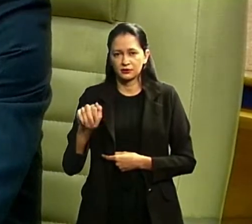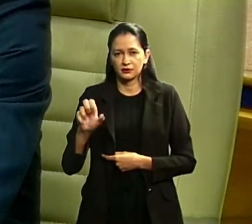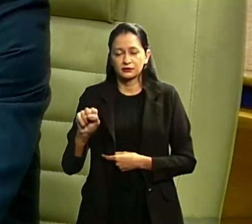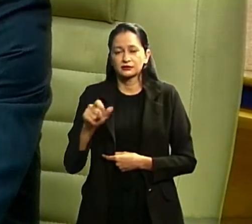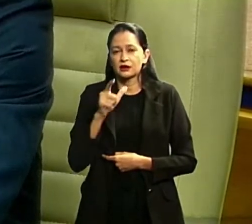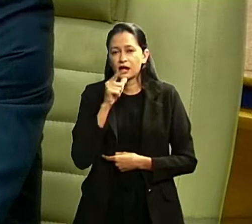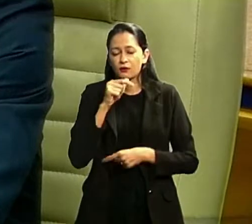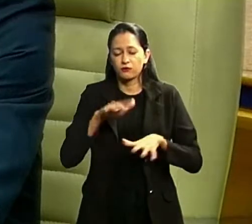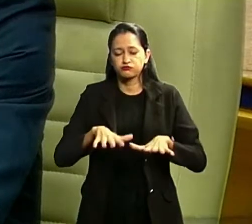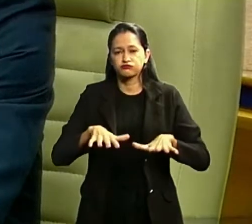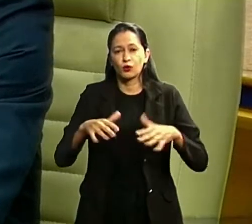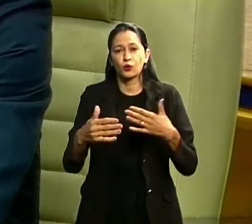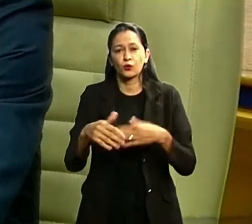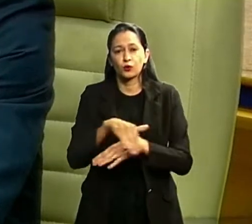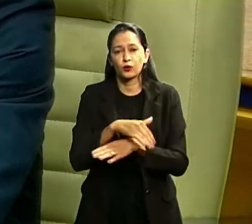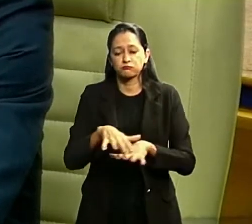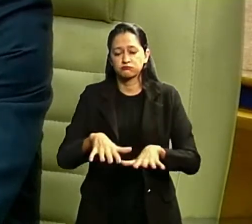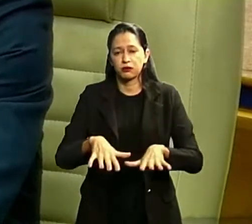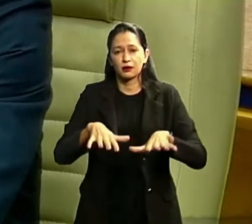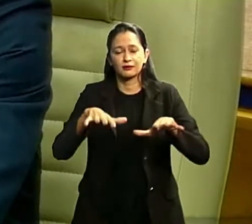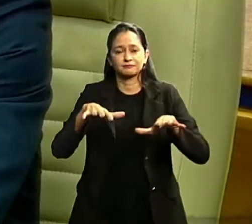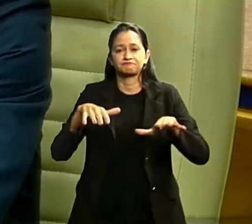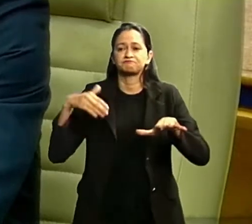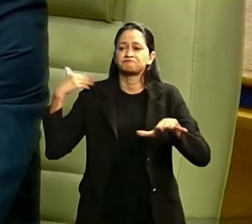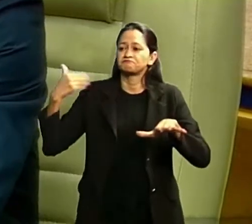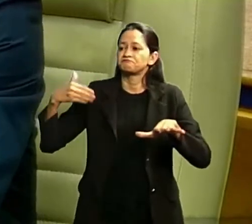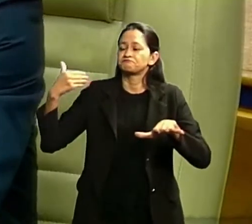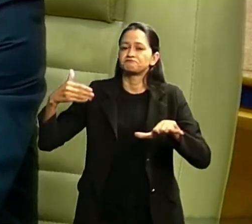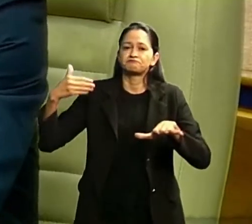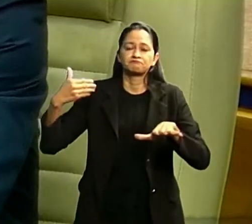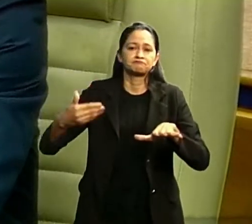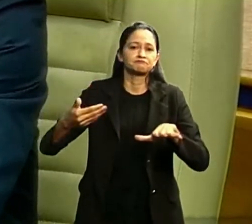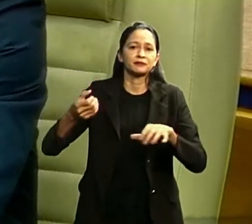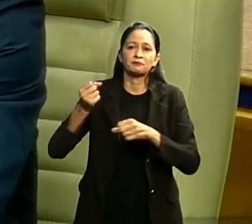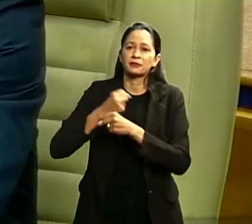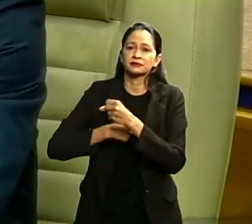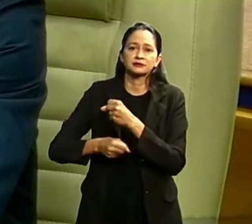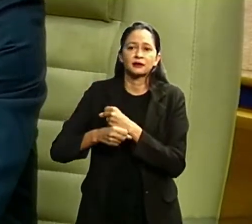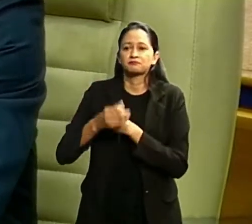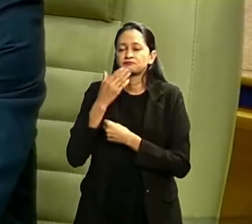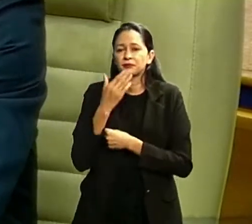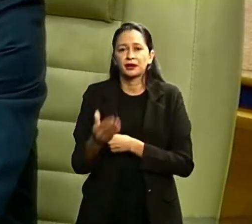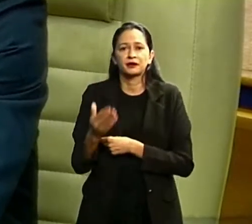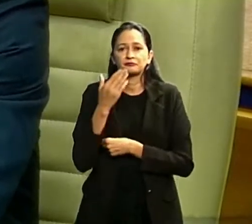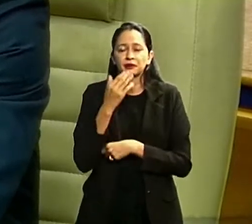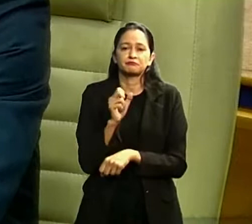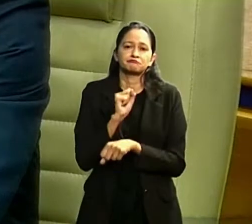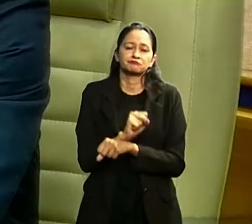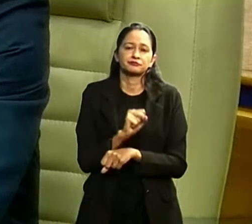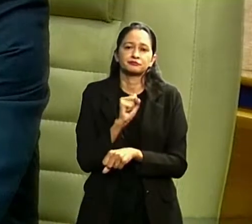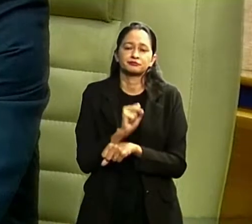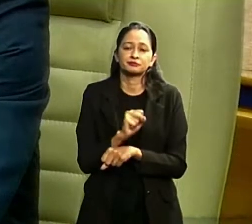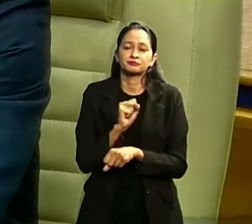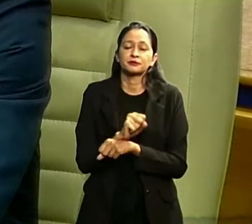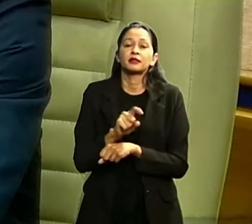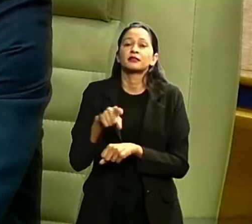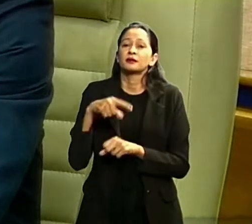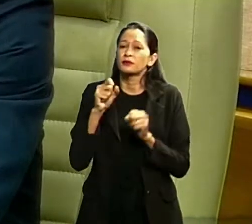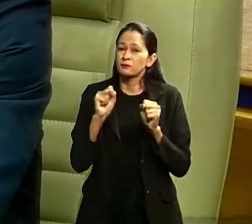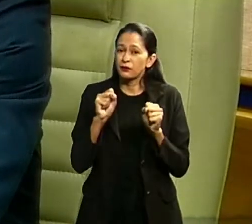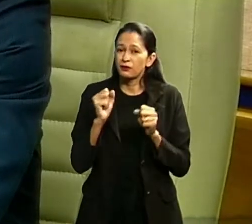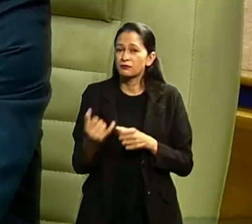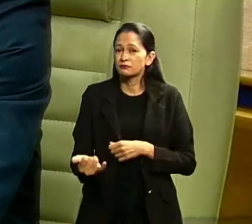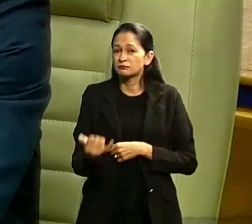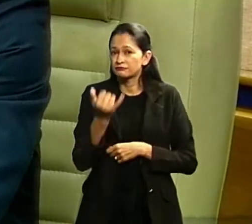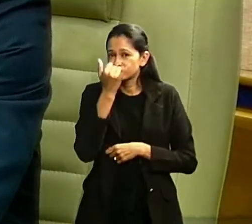mês 6 de 2021 até o momento, a CEINFRA não tomou atitude, pelo menos para amenizar aquela situação. Então, ele está na iminência de acontecer uma tragédia